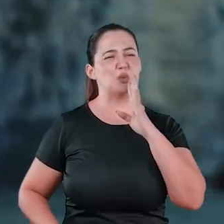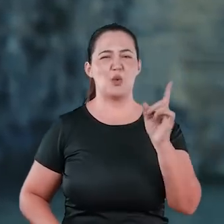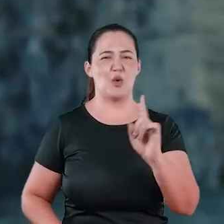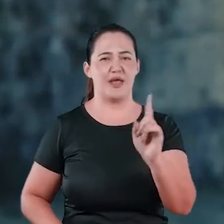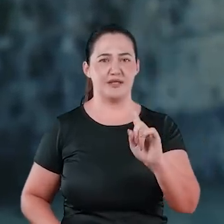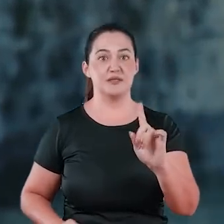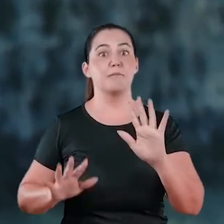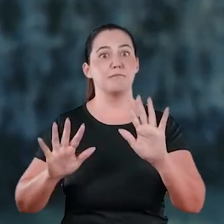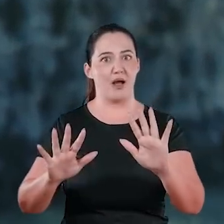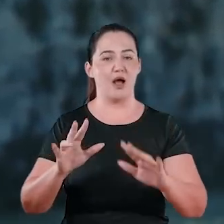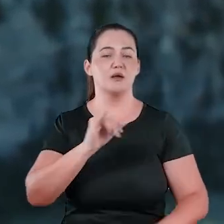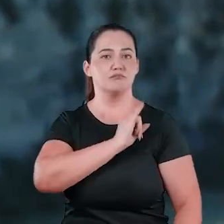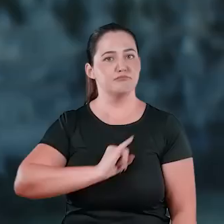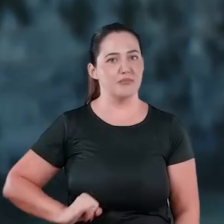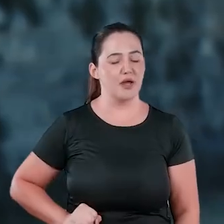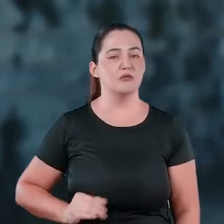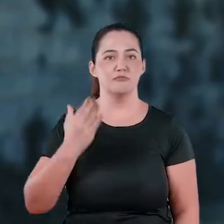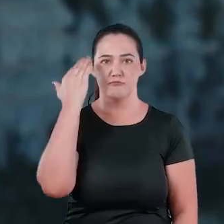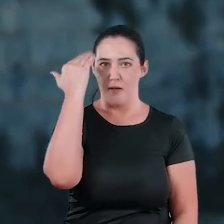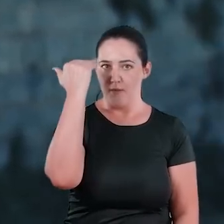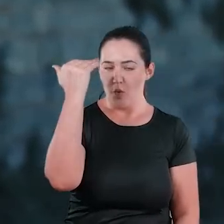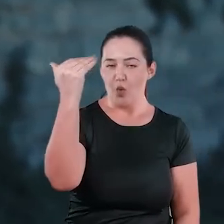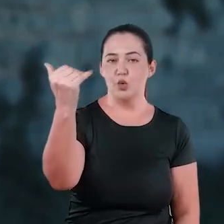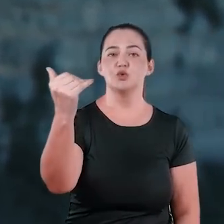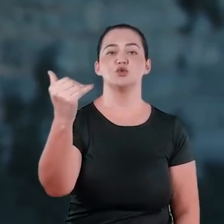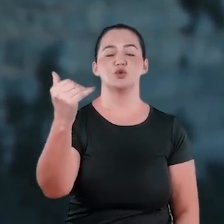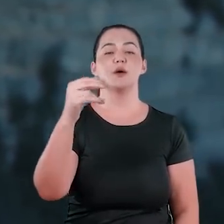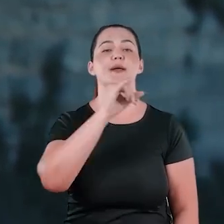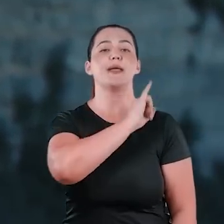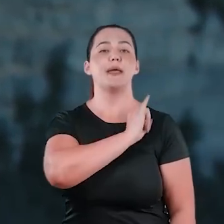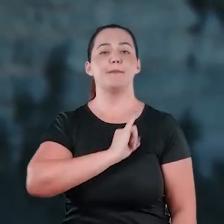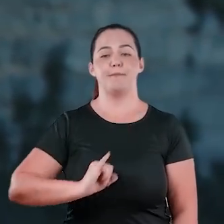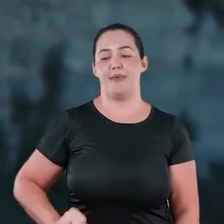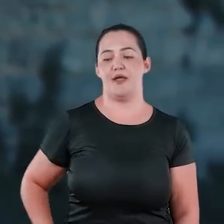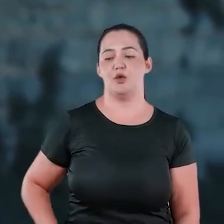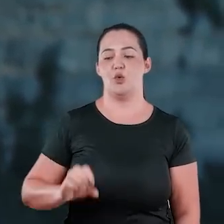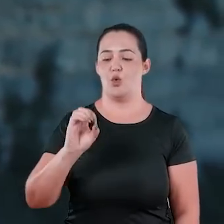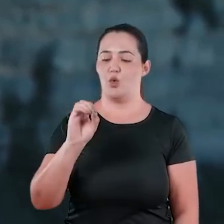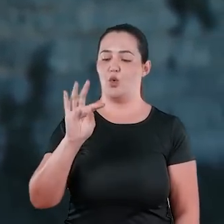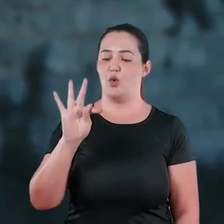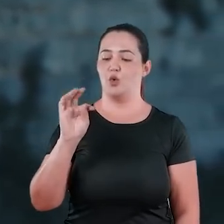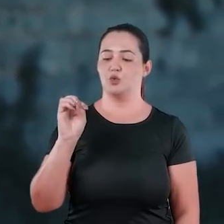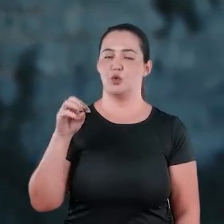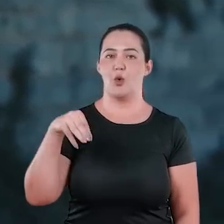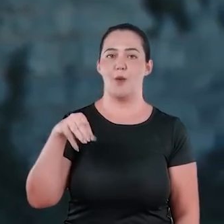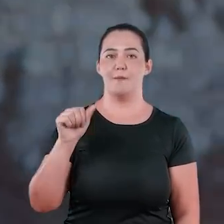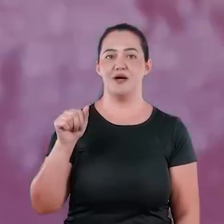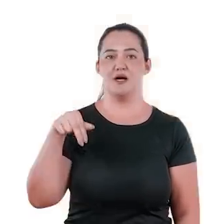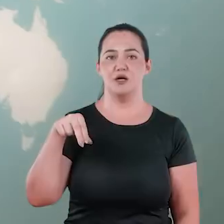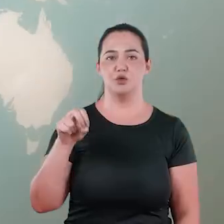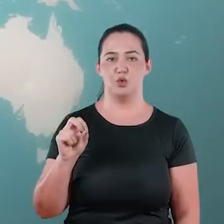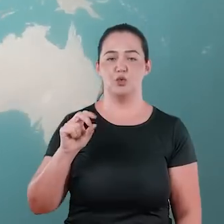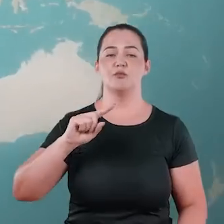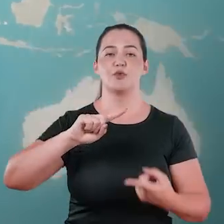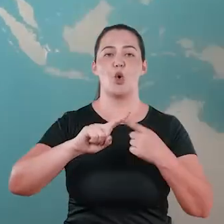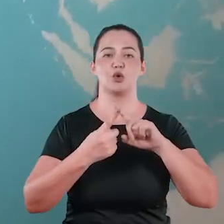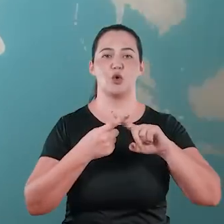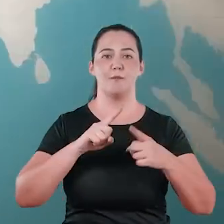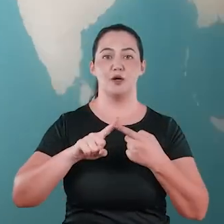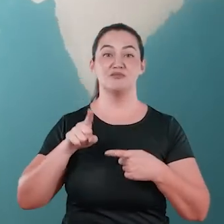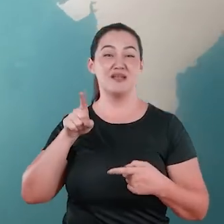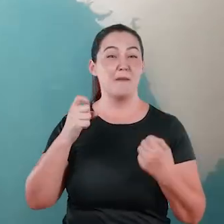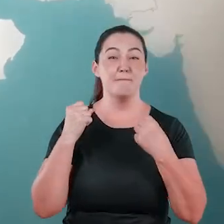fez carreira na história mundial, chamado Império Otomano, ou Império Turco-Otomano. Eles foram